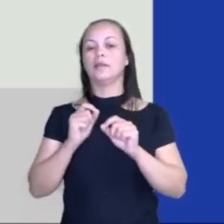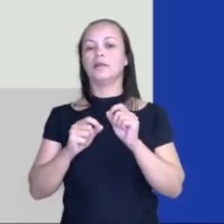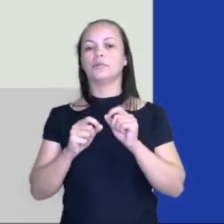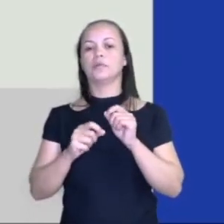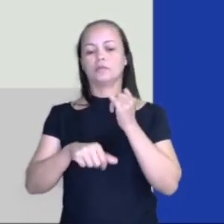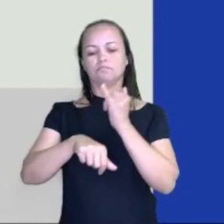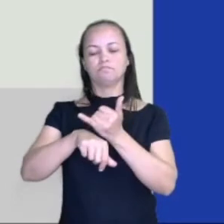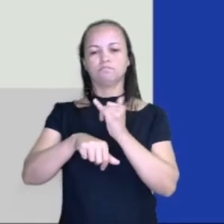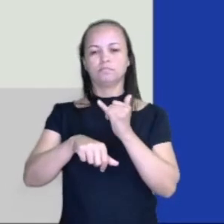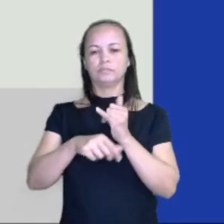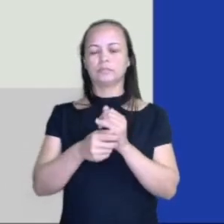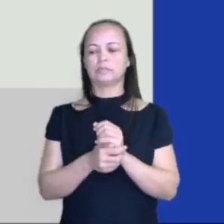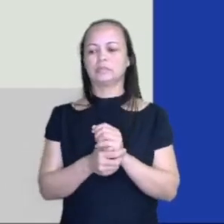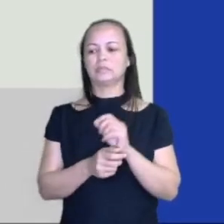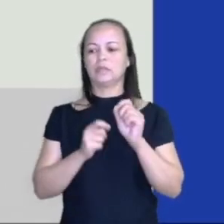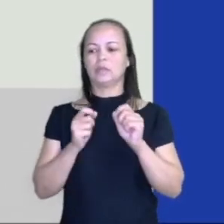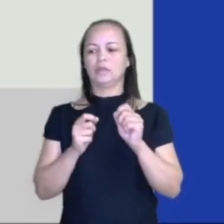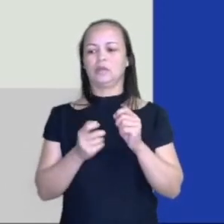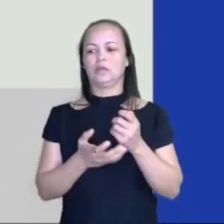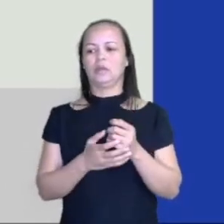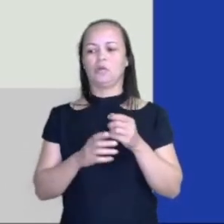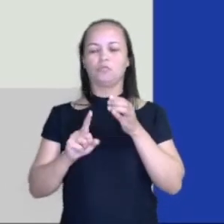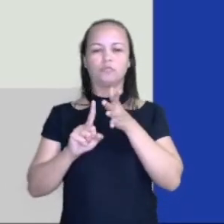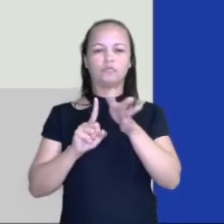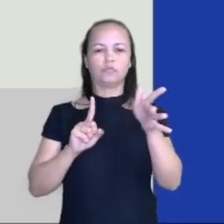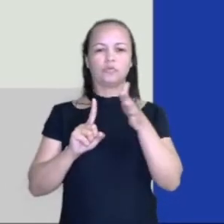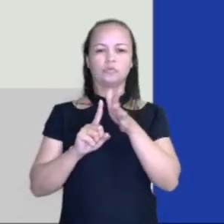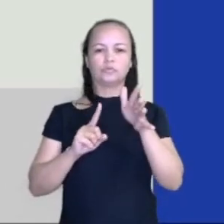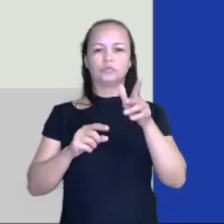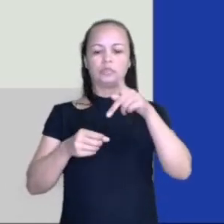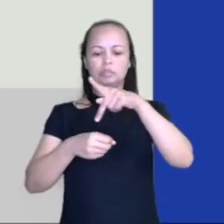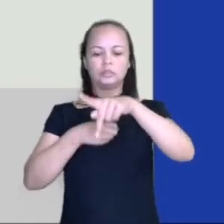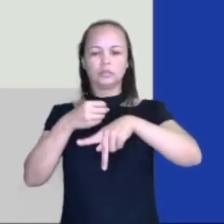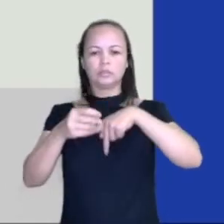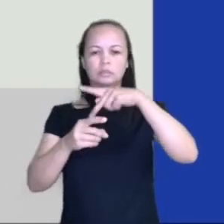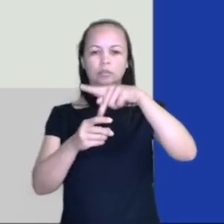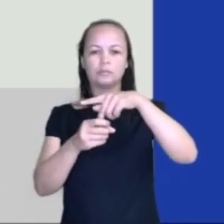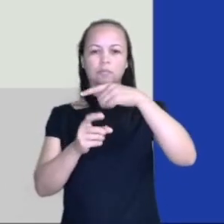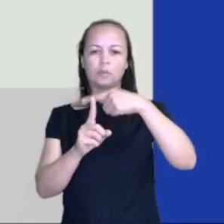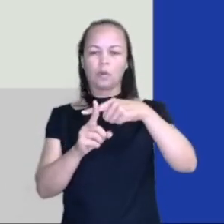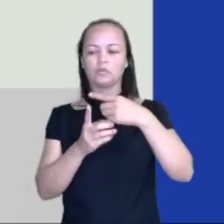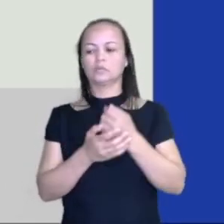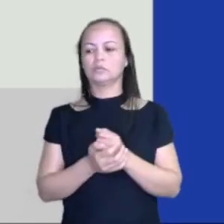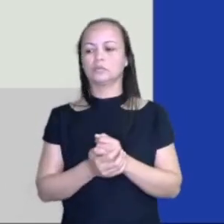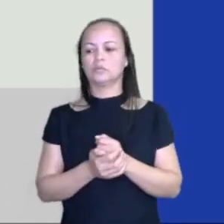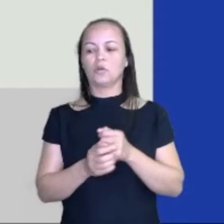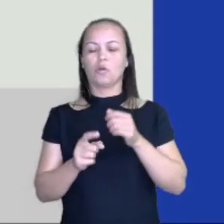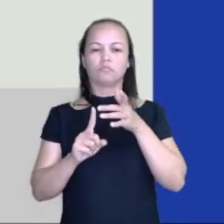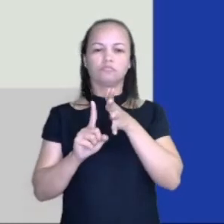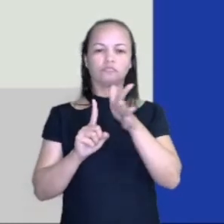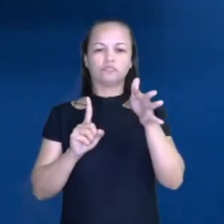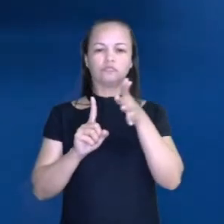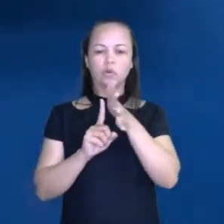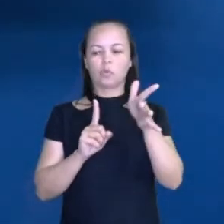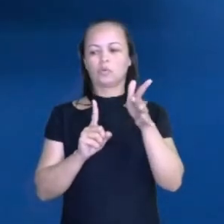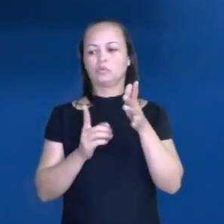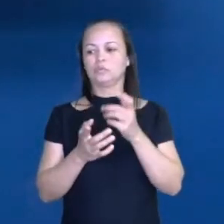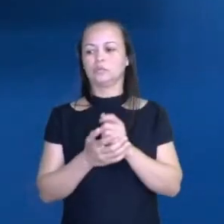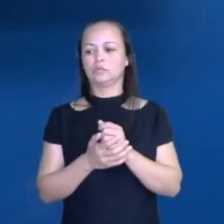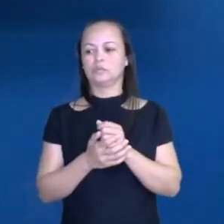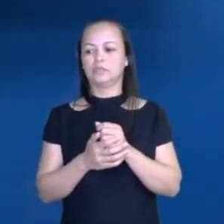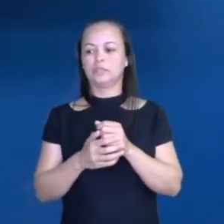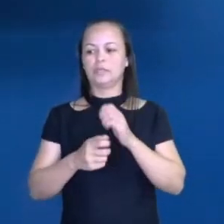é o fluxo e próximo foram CD Eletro acumule próprio ou a como dialetos